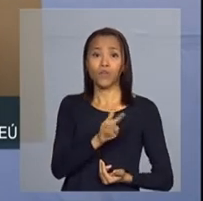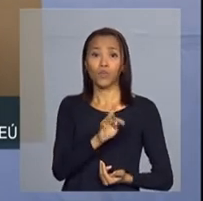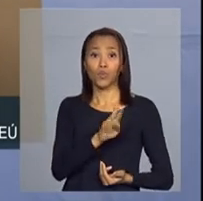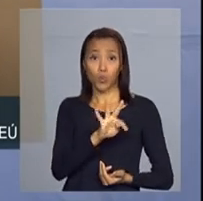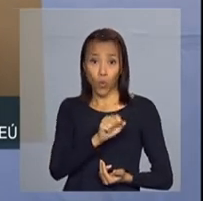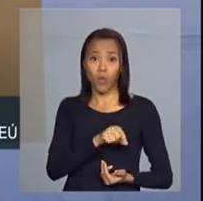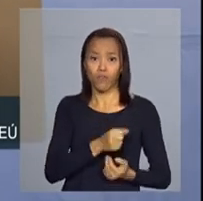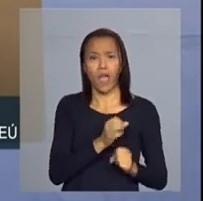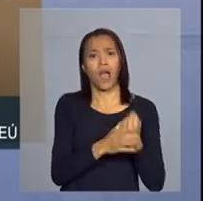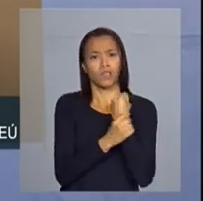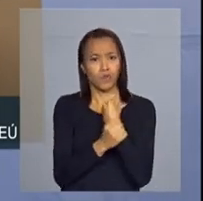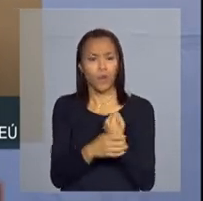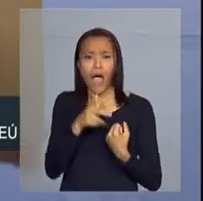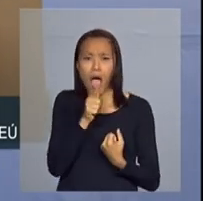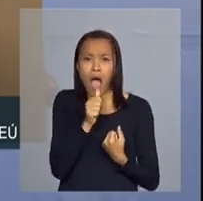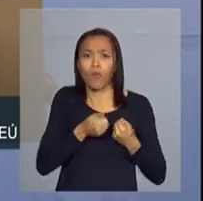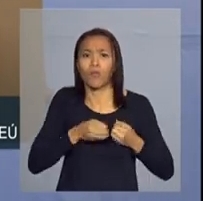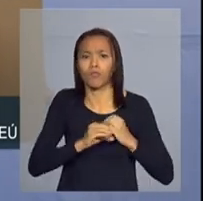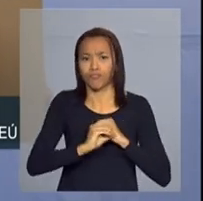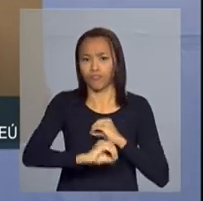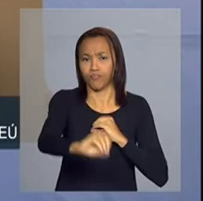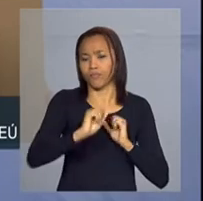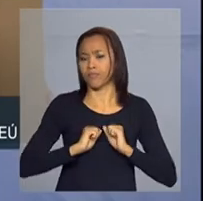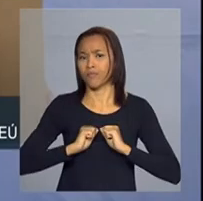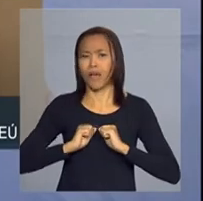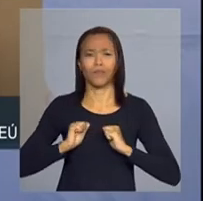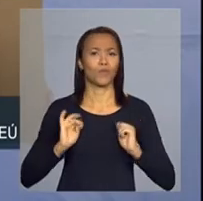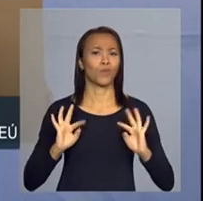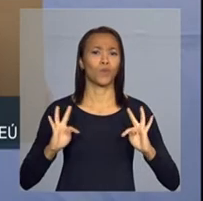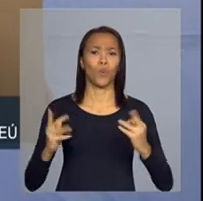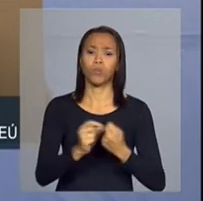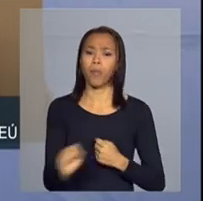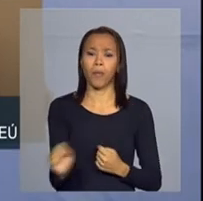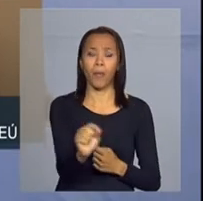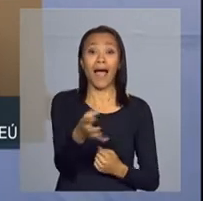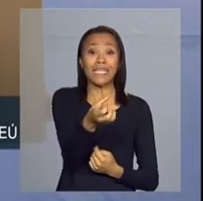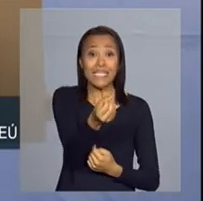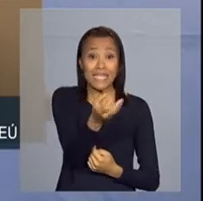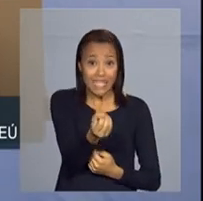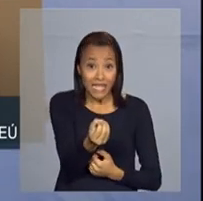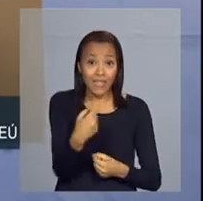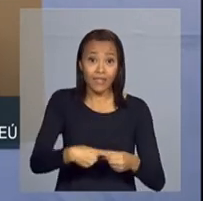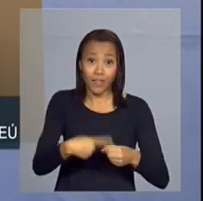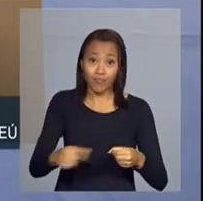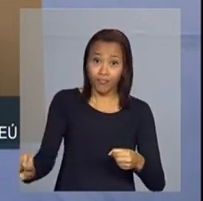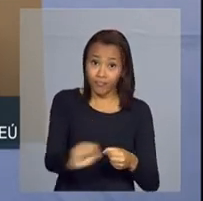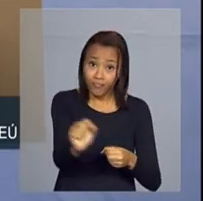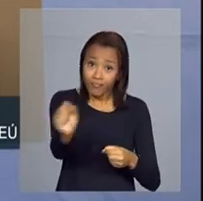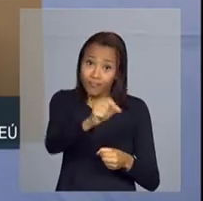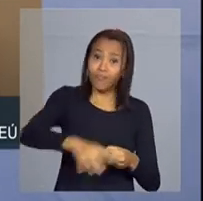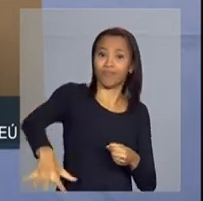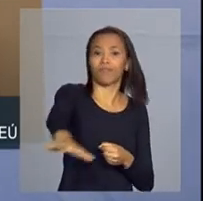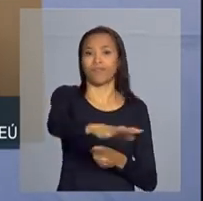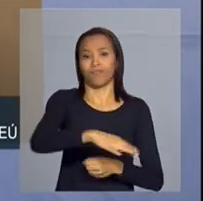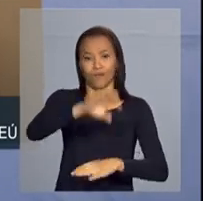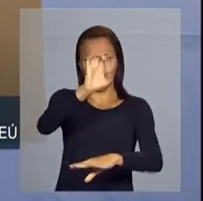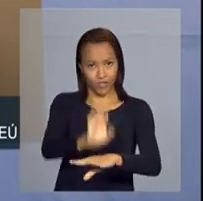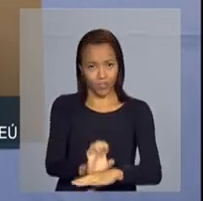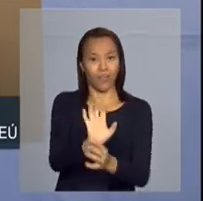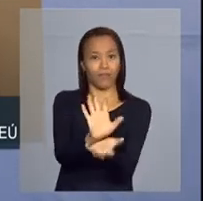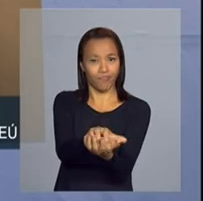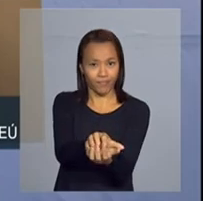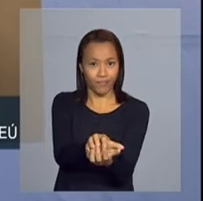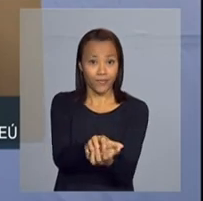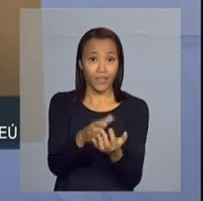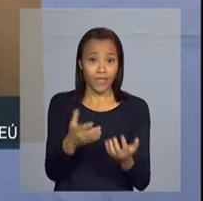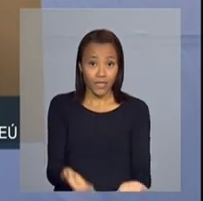vai garantir segurança hídrica a 60 municípios pernambucanos do agreste do nosso estado. O ramal